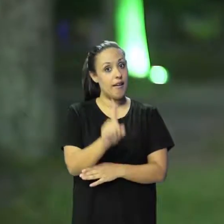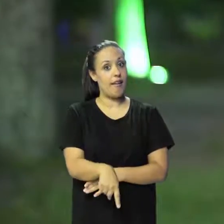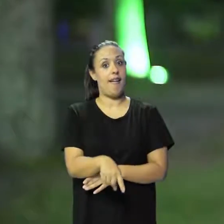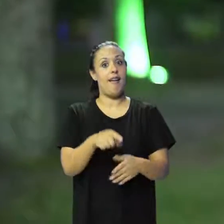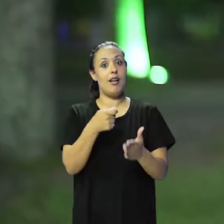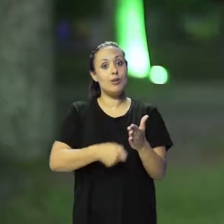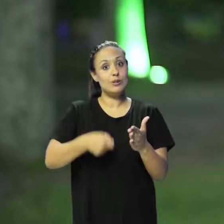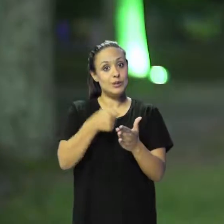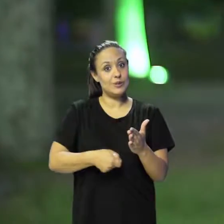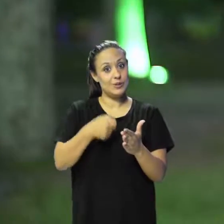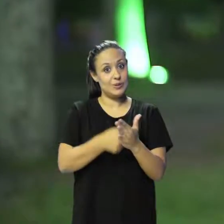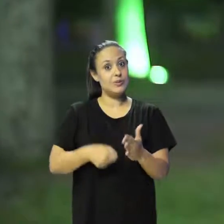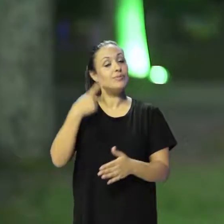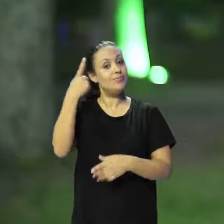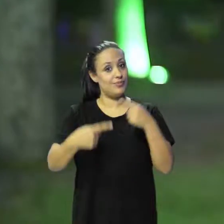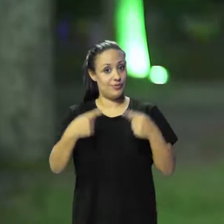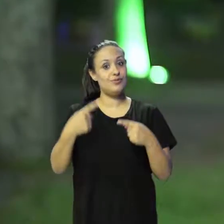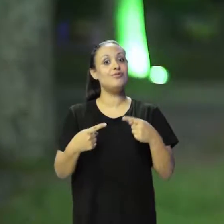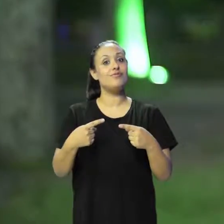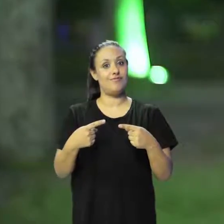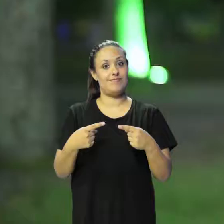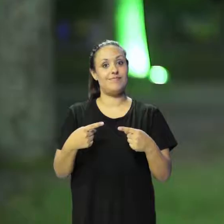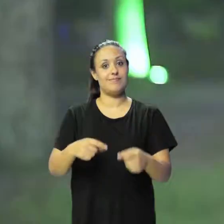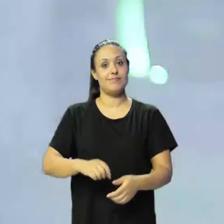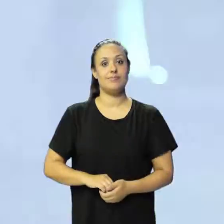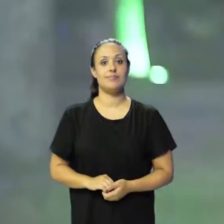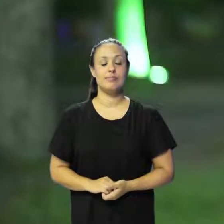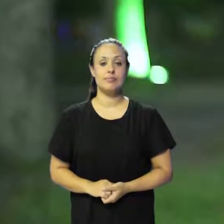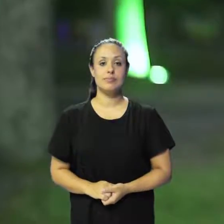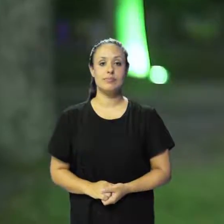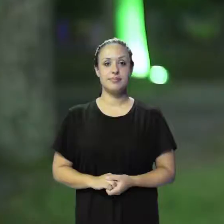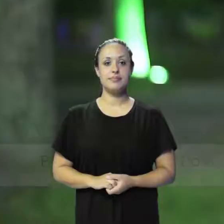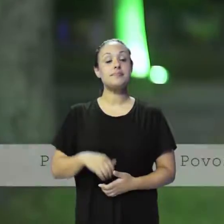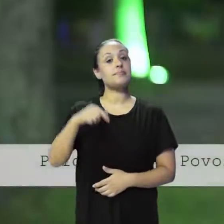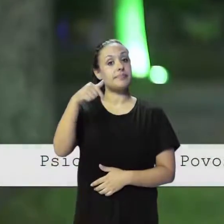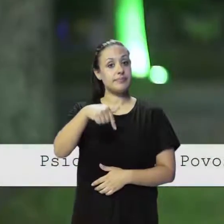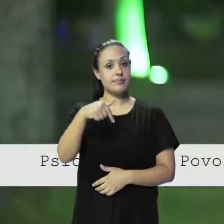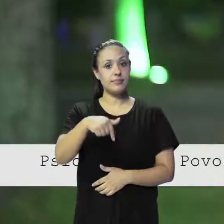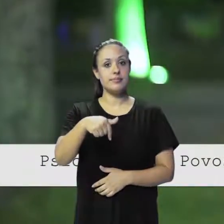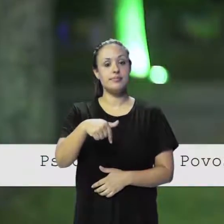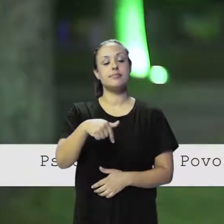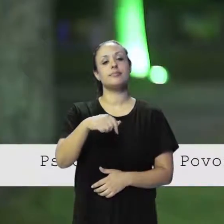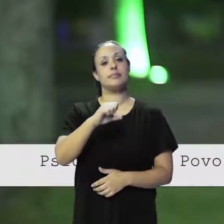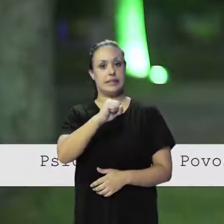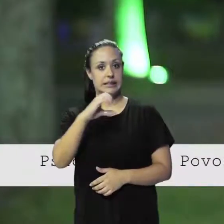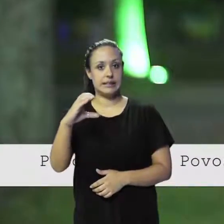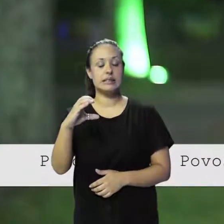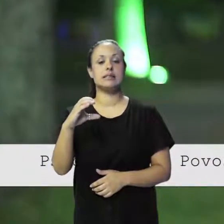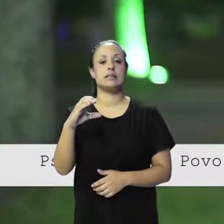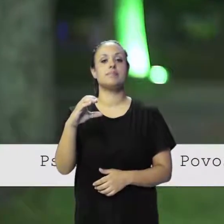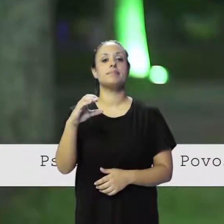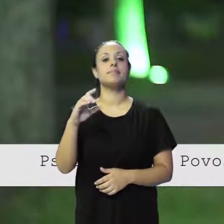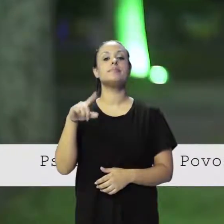povos indígenas. É uma implicação política e militante também. Em Santa Catarina, a gente